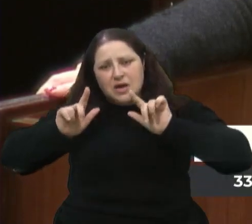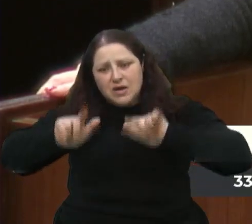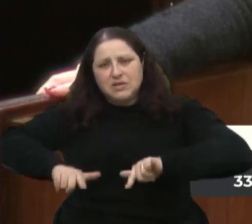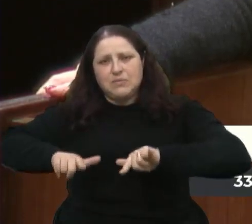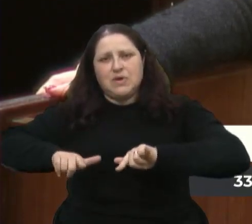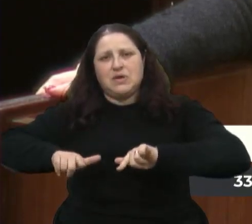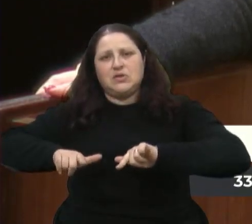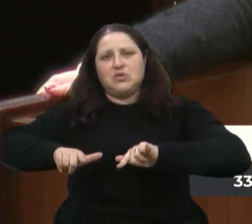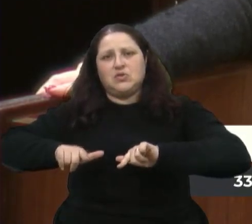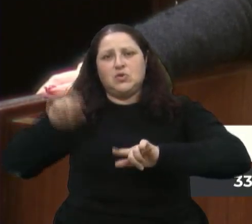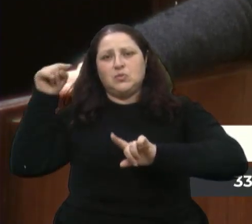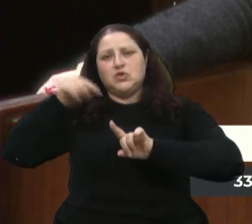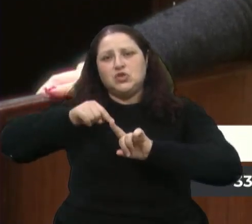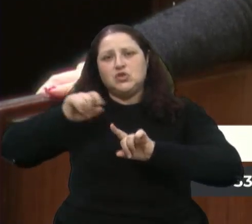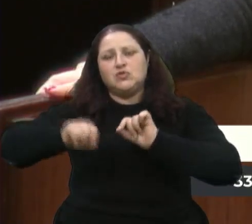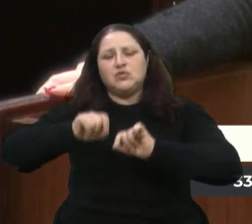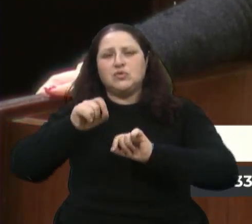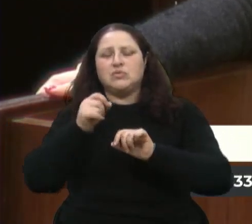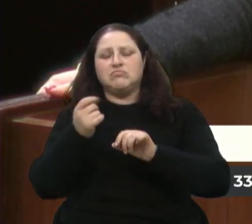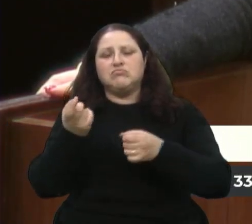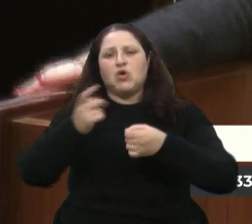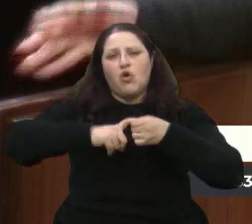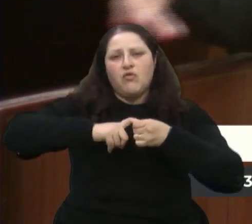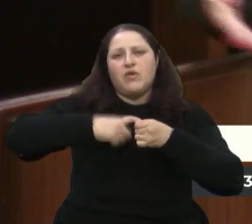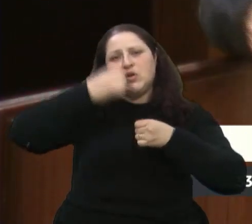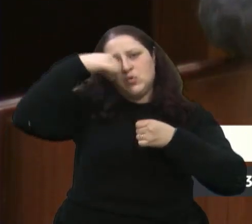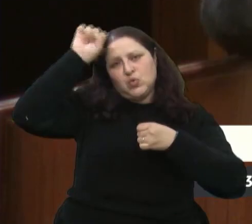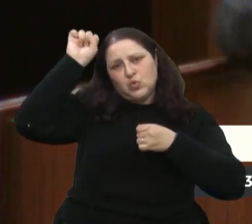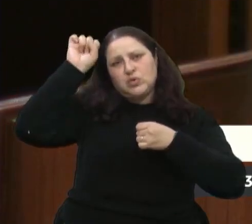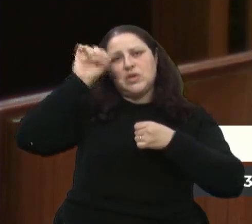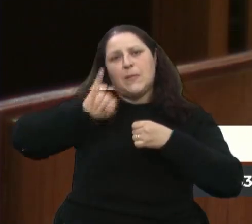para algum convênio com a própria UX ser